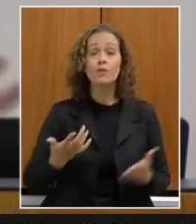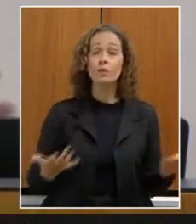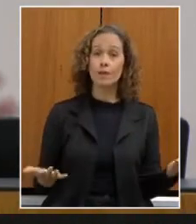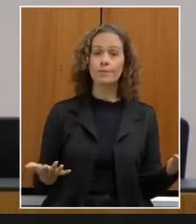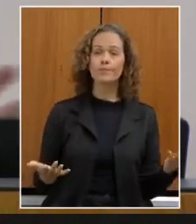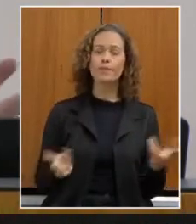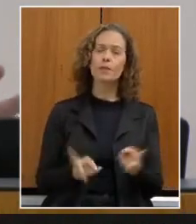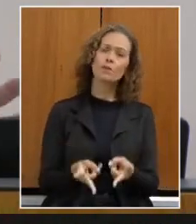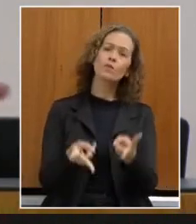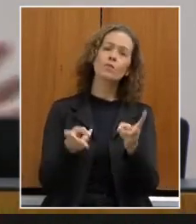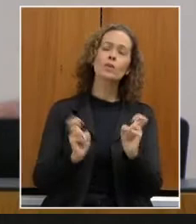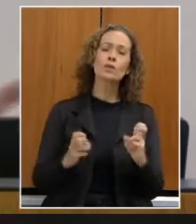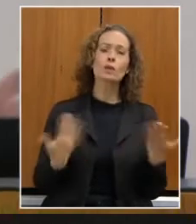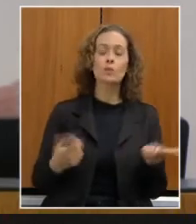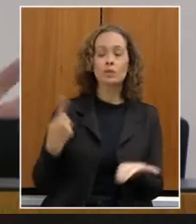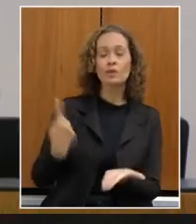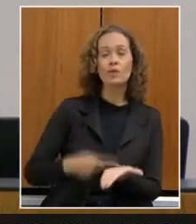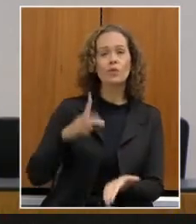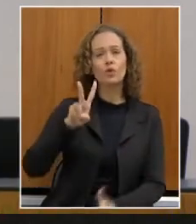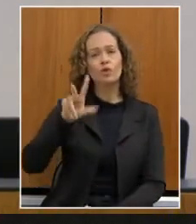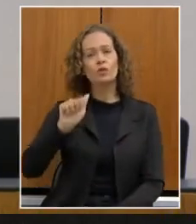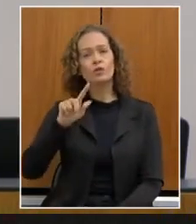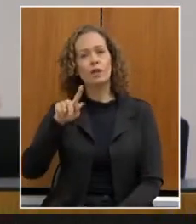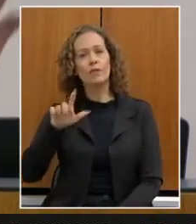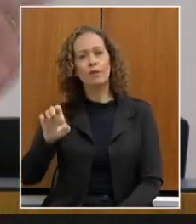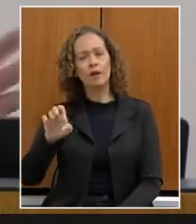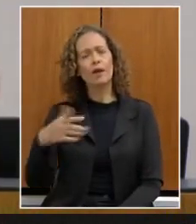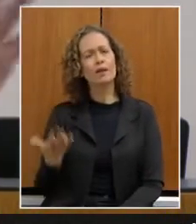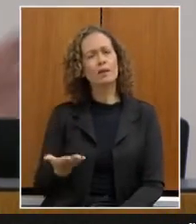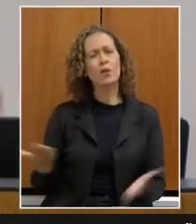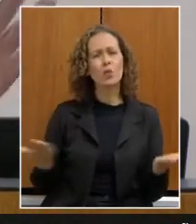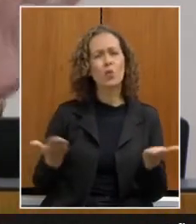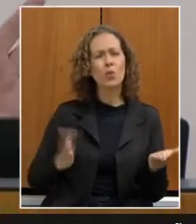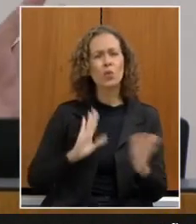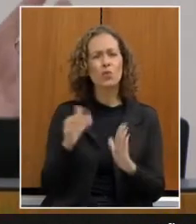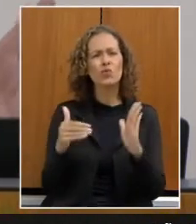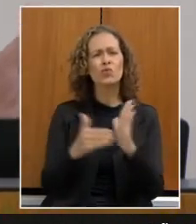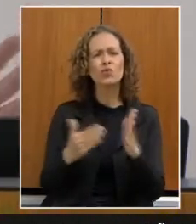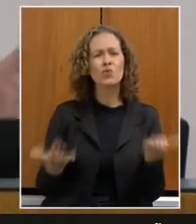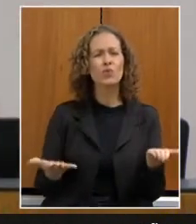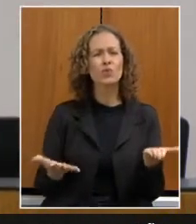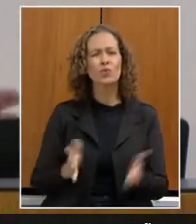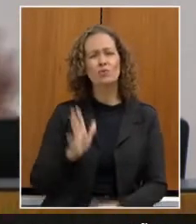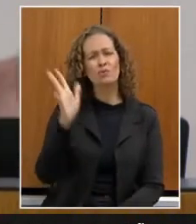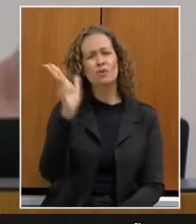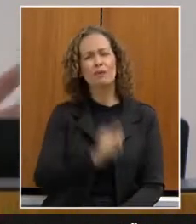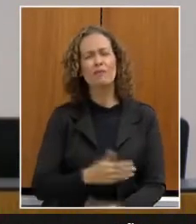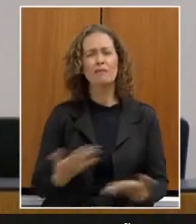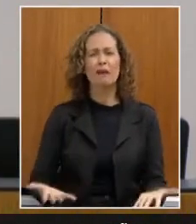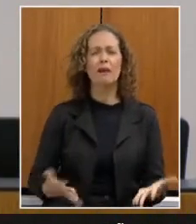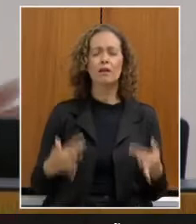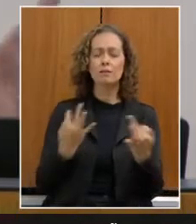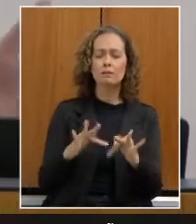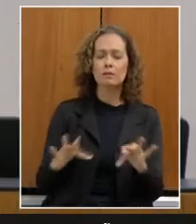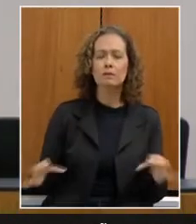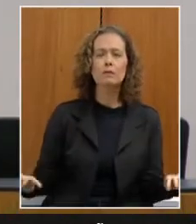esse acordo da Vale, esse recurso da Vale, hoje parece que tudo da Vale veio para salvar, trouxe tanta dor, mas tudo se fala em recurso da